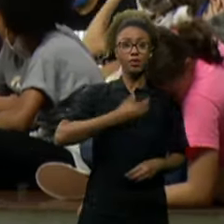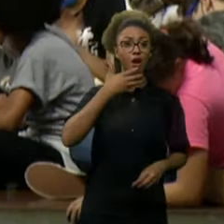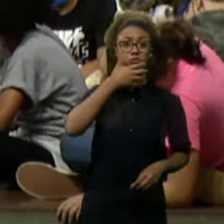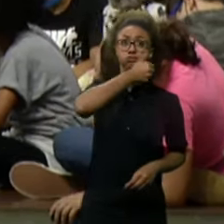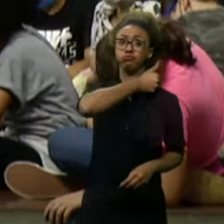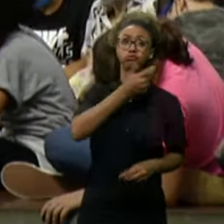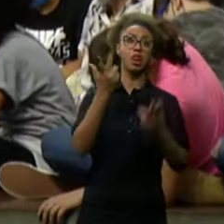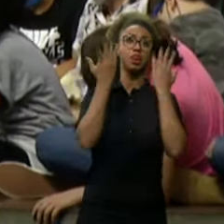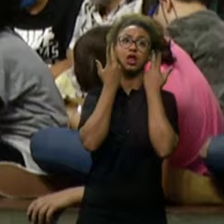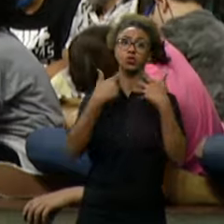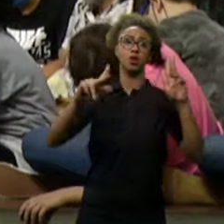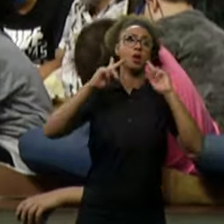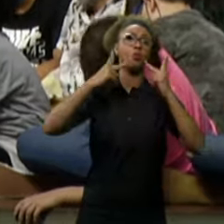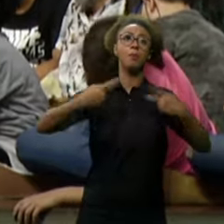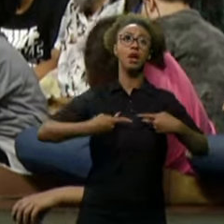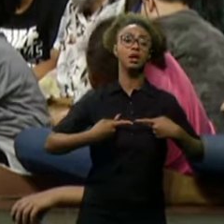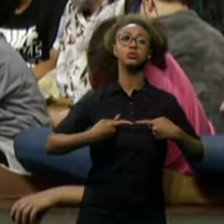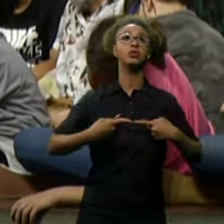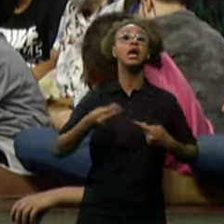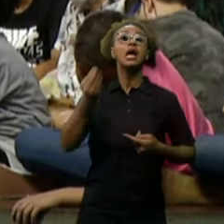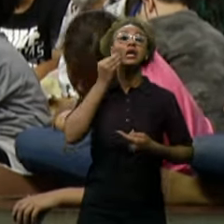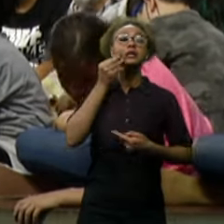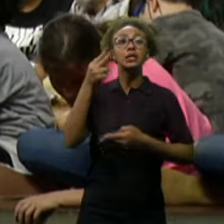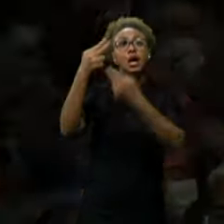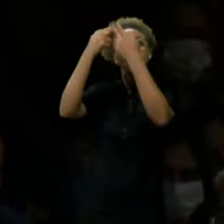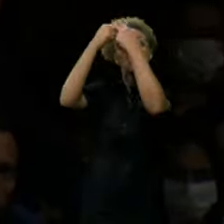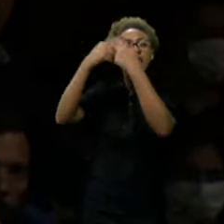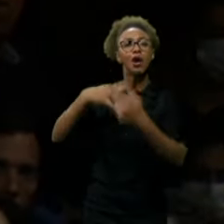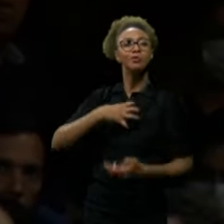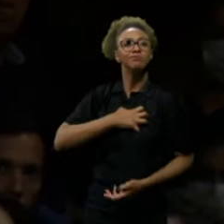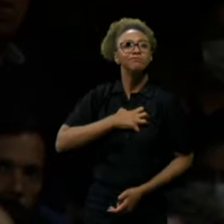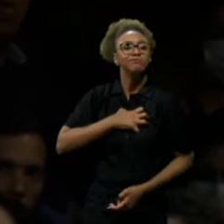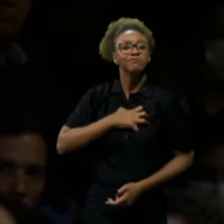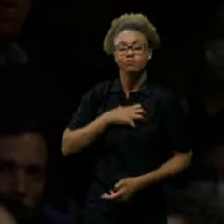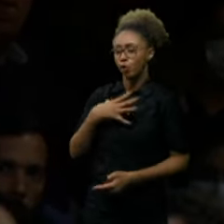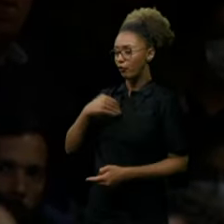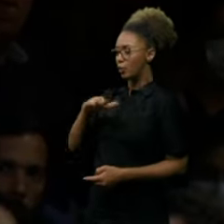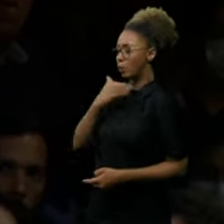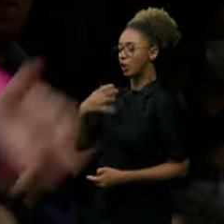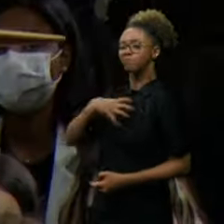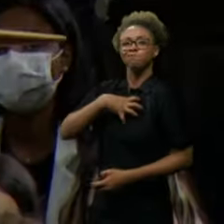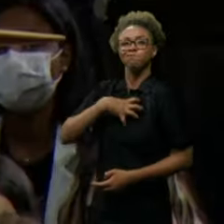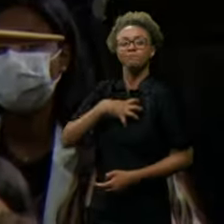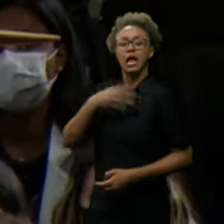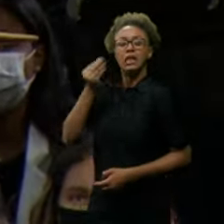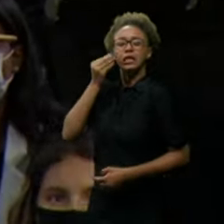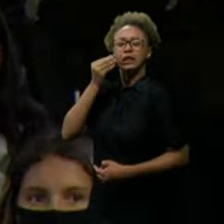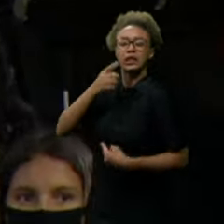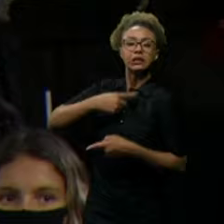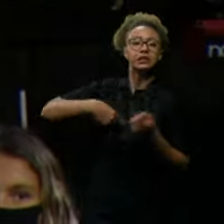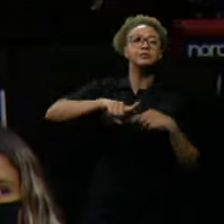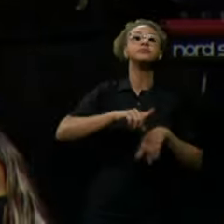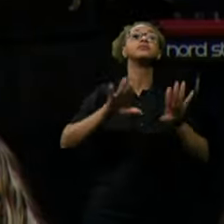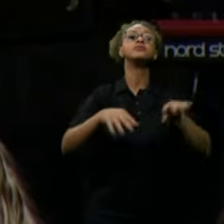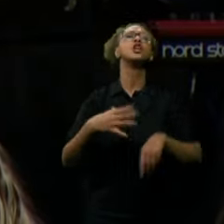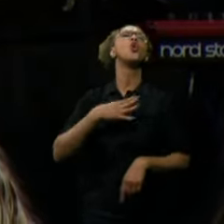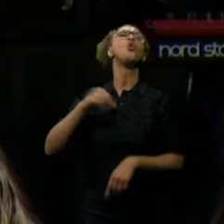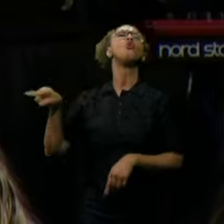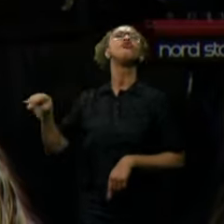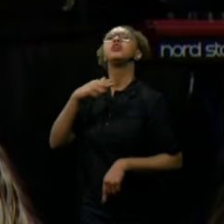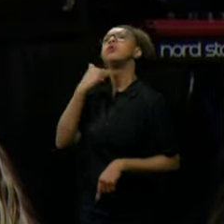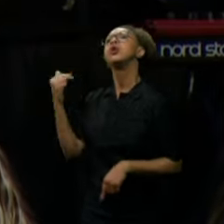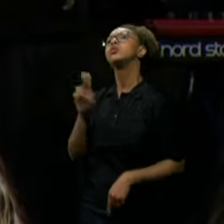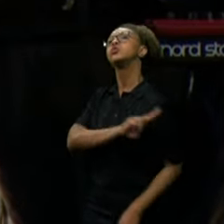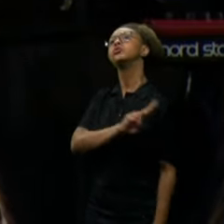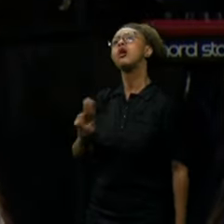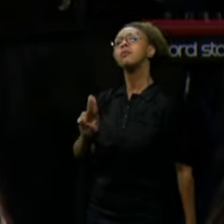de ter a para tentar combater o trauma dor do luto do seu filho que morreu lembre aí agora qual é o nome do filho que morreu